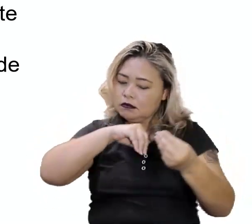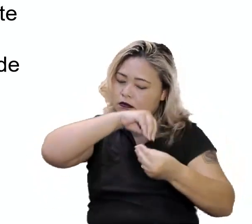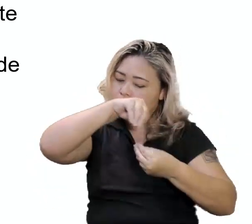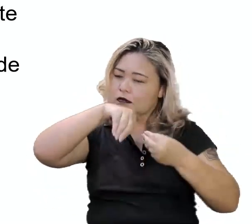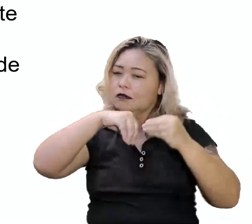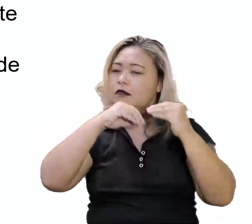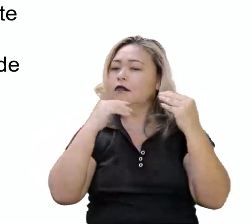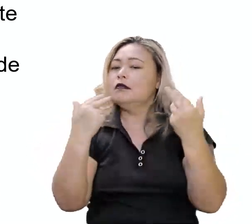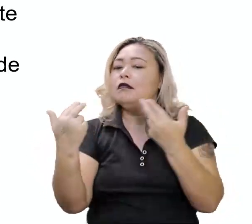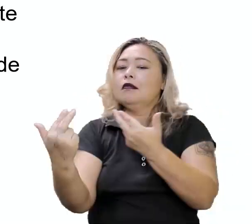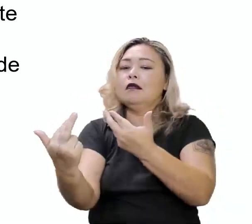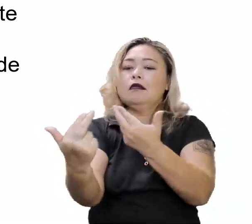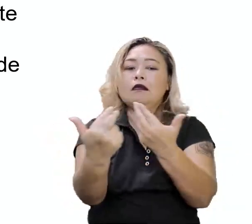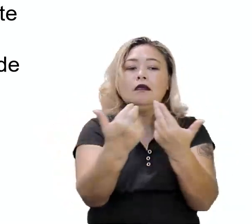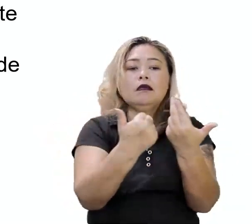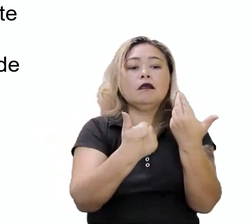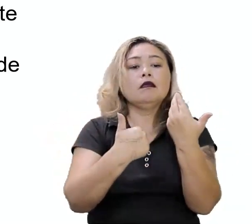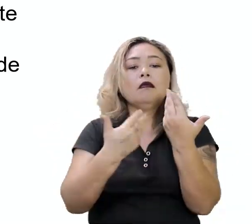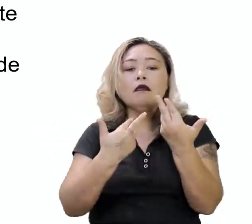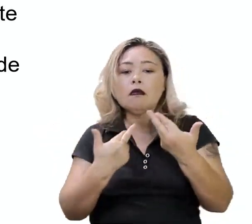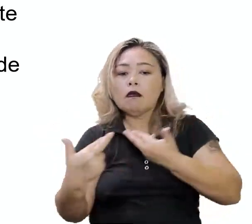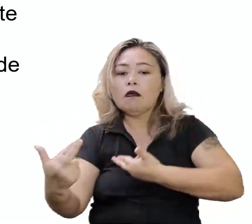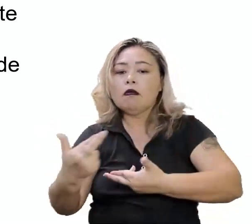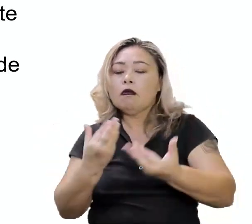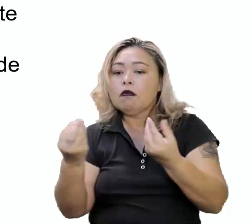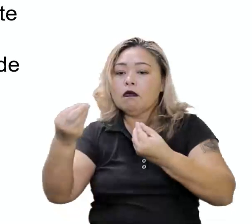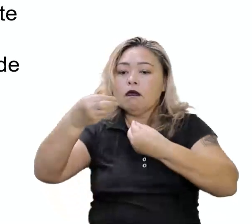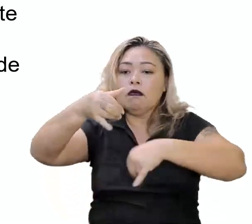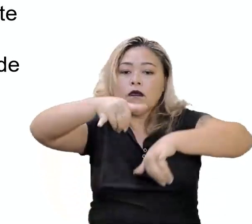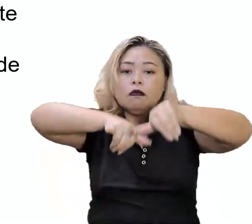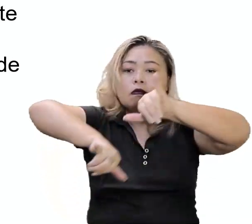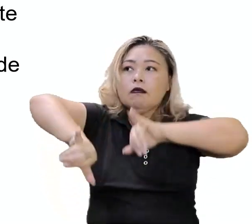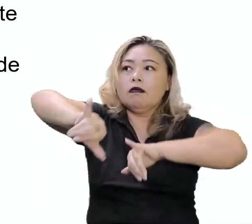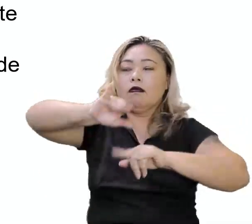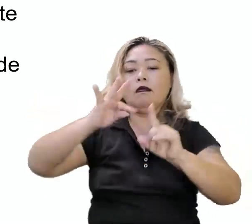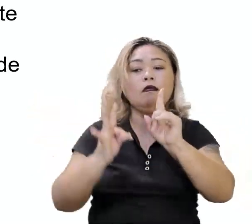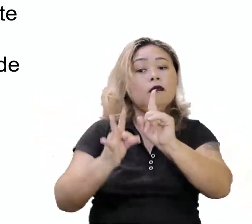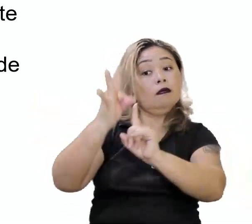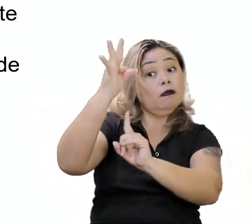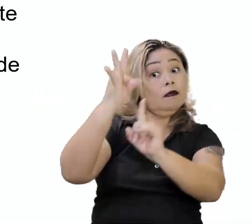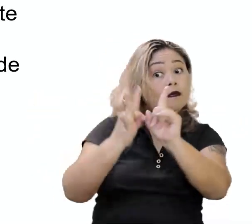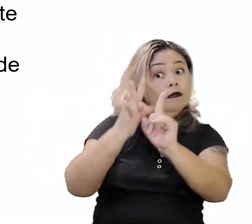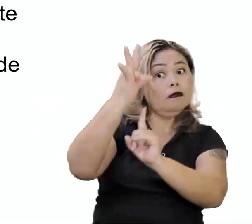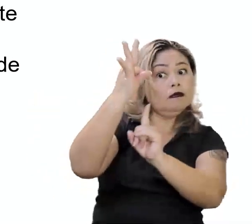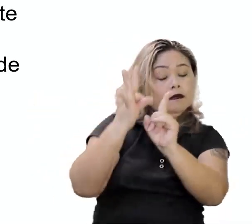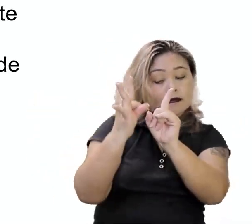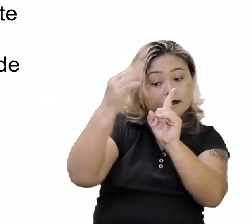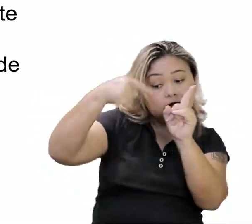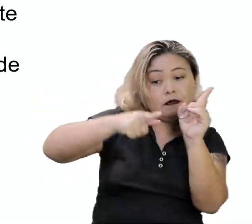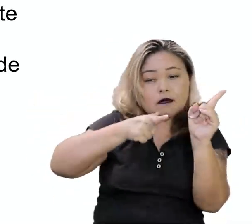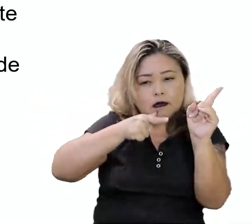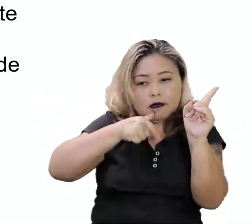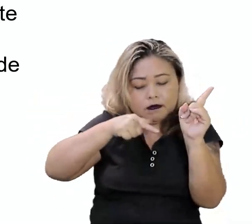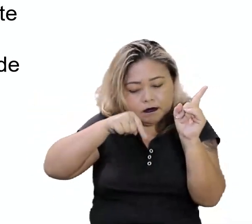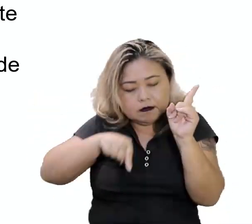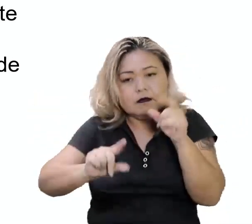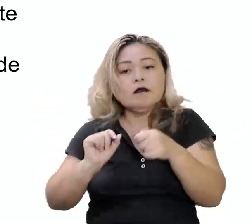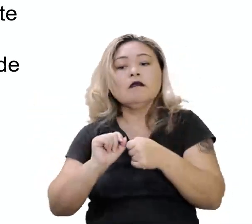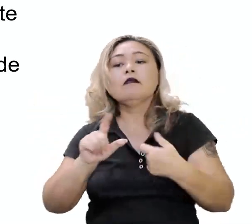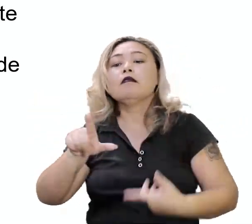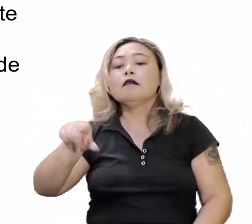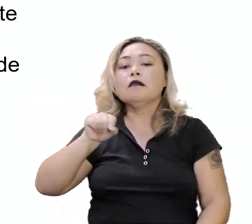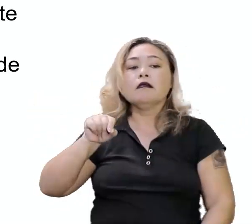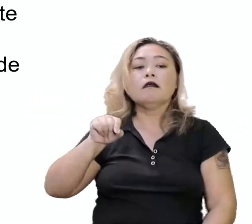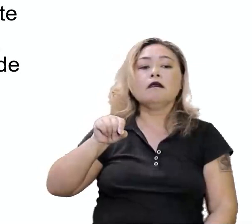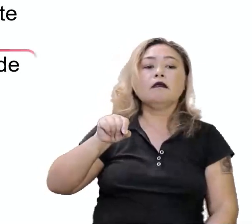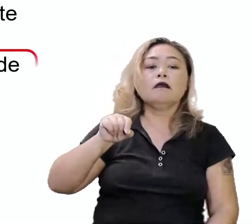e homogeneidade em relação à composição química e de temperatura. A nossa questão